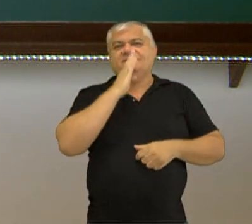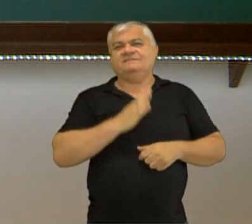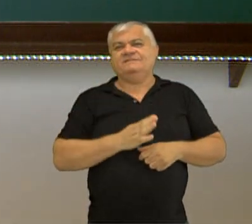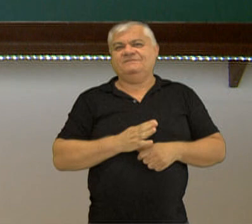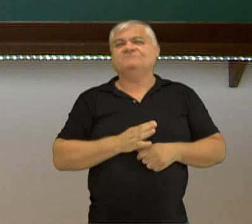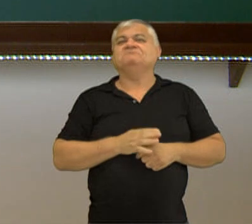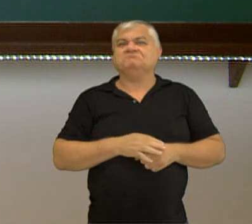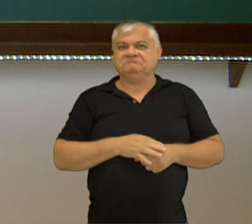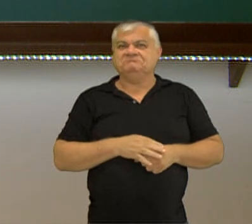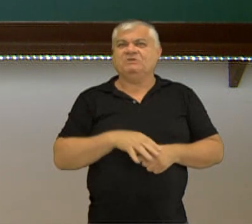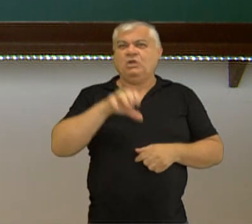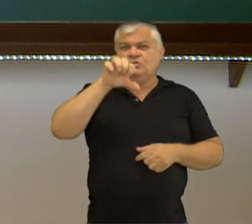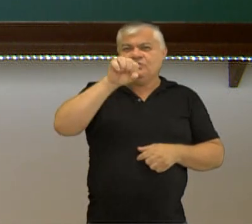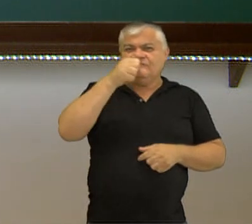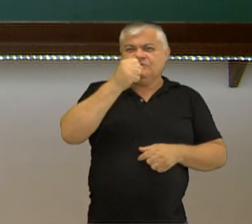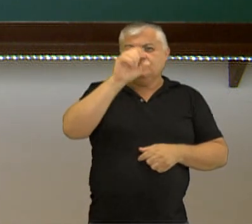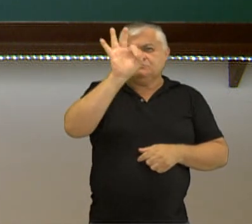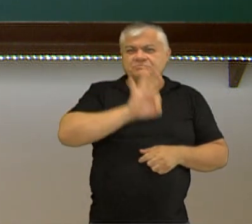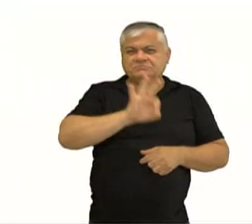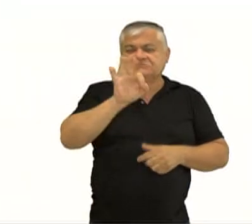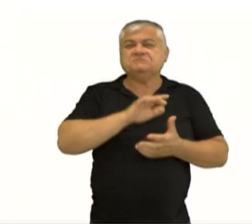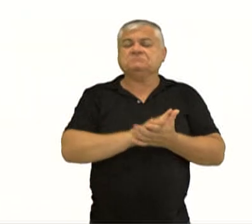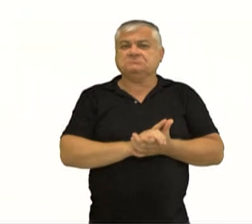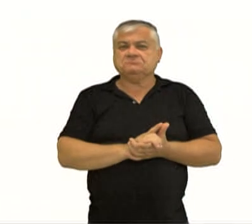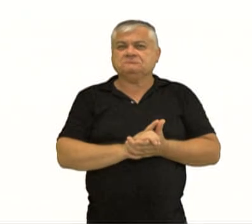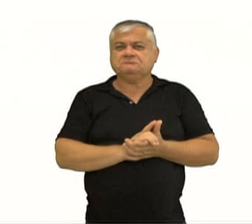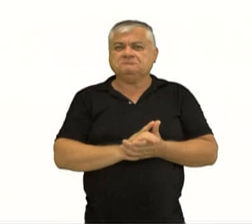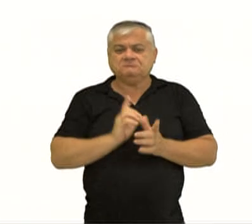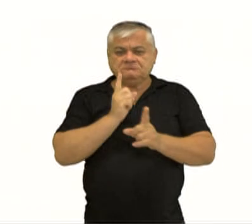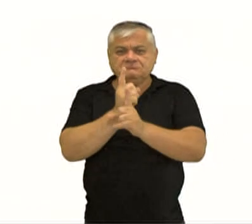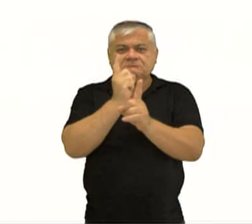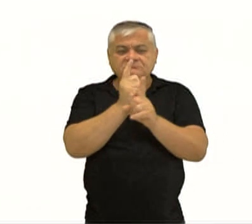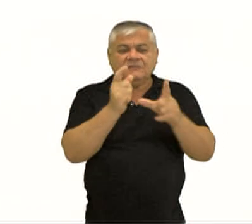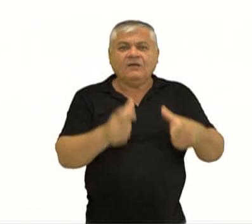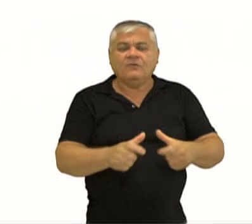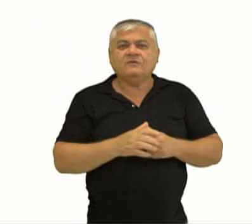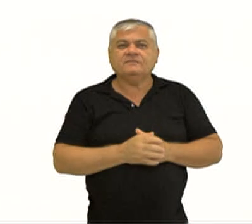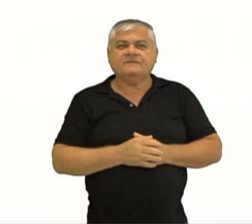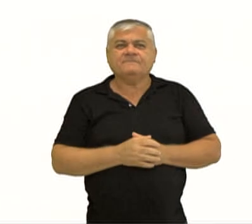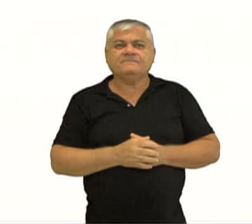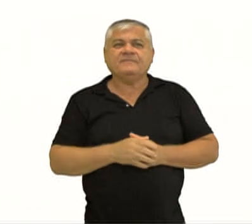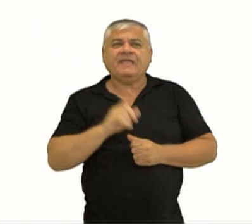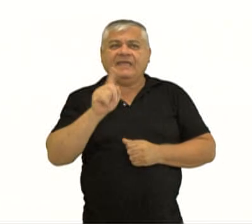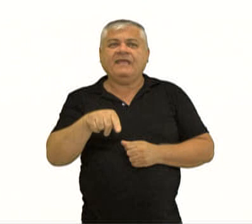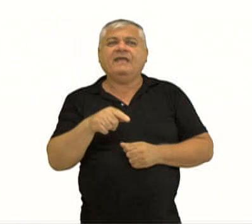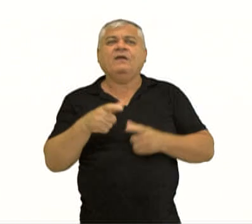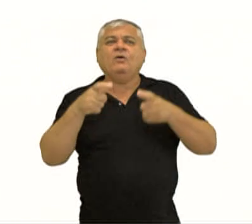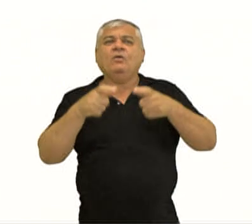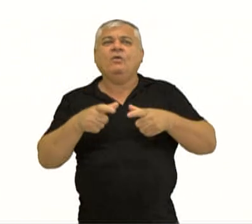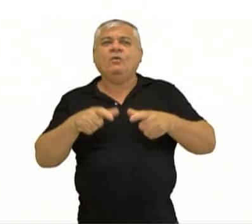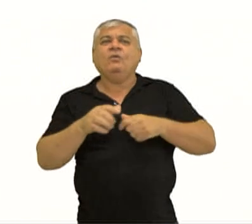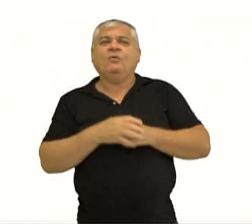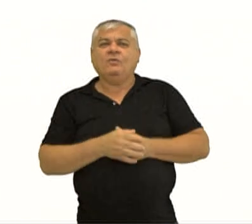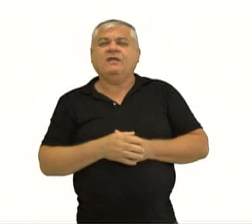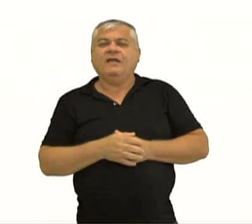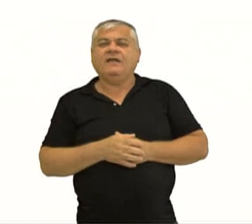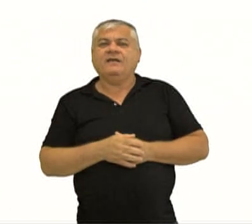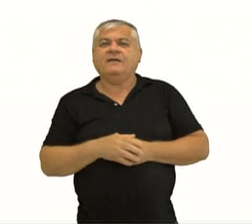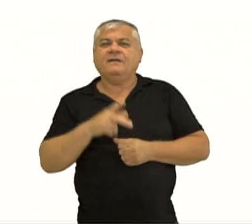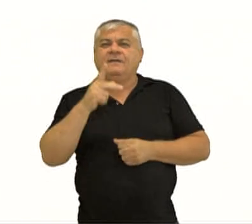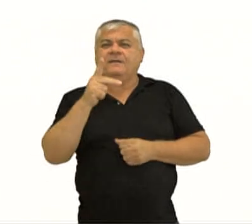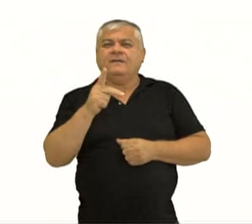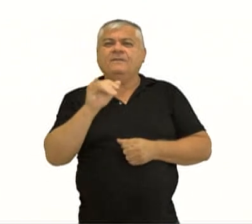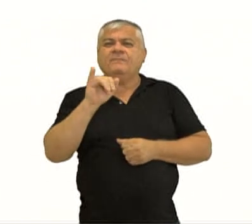Brasil. As principais fontes de nióbio são jazidas de pirocloro e tantalita,